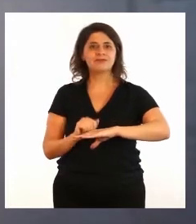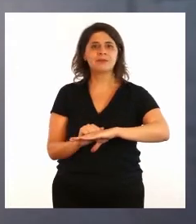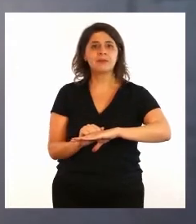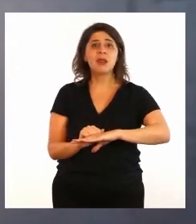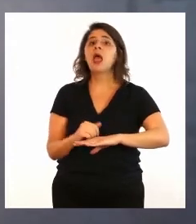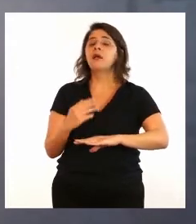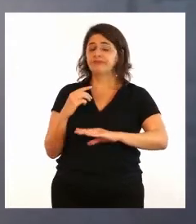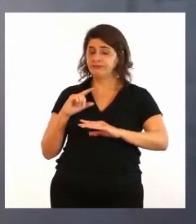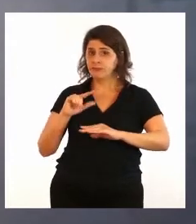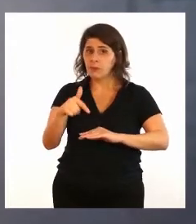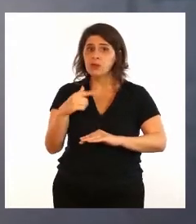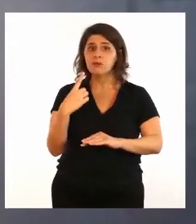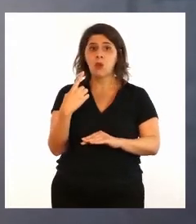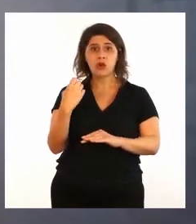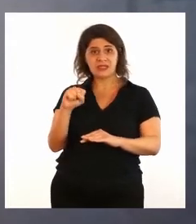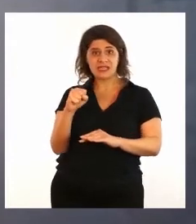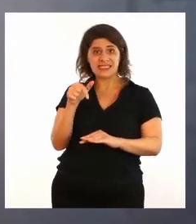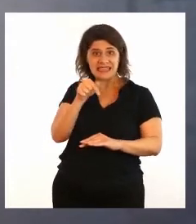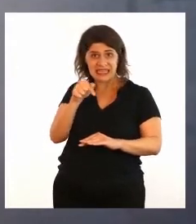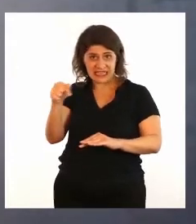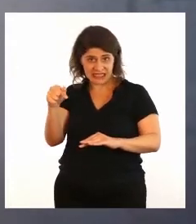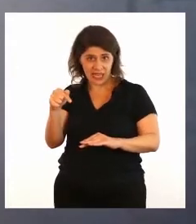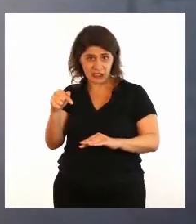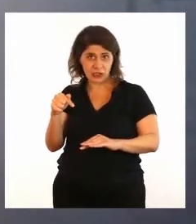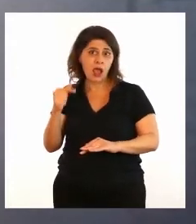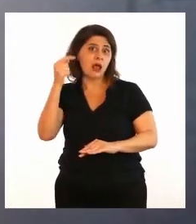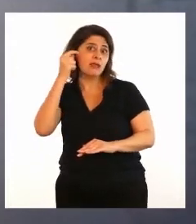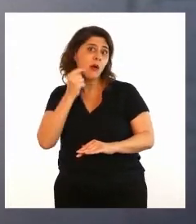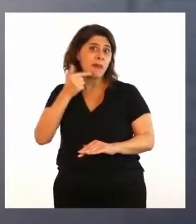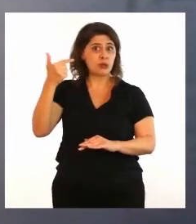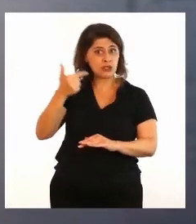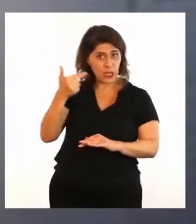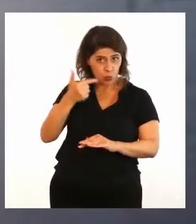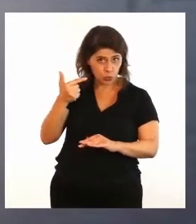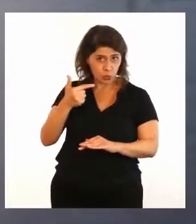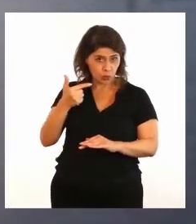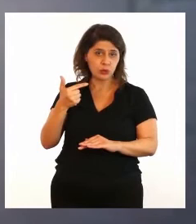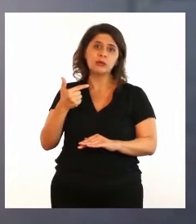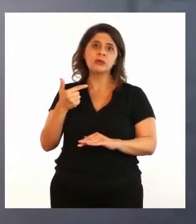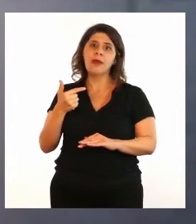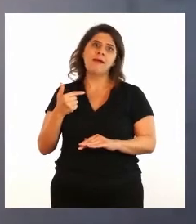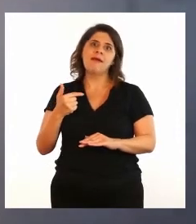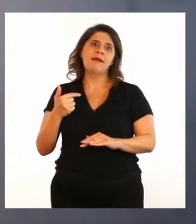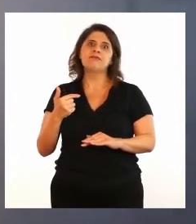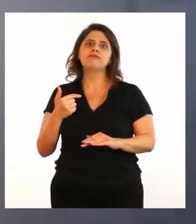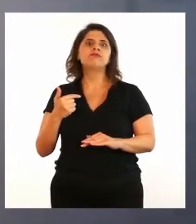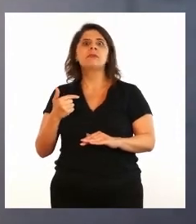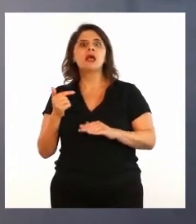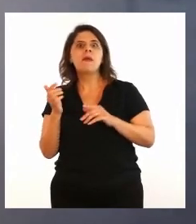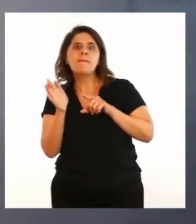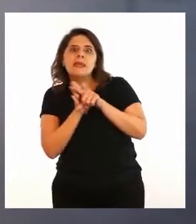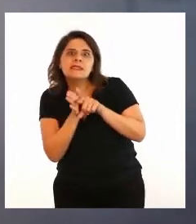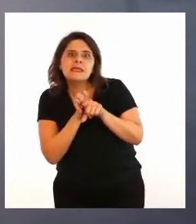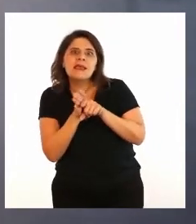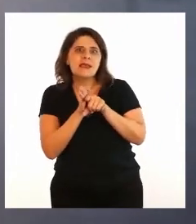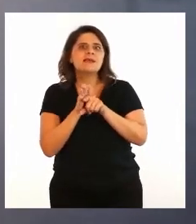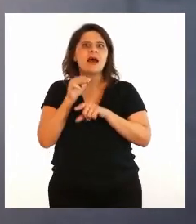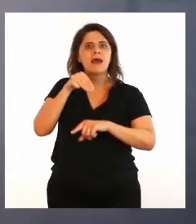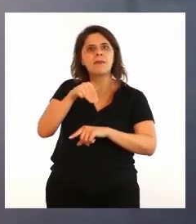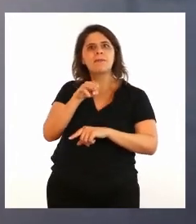1887, no final do Segundo Reinado, o imperador Dom Pedro II, que, aliás, era um entusiasta do estudo de